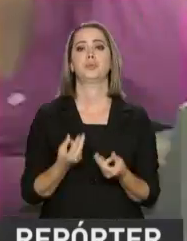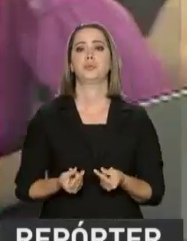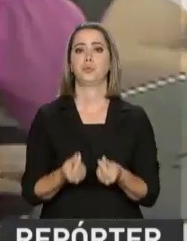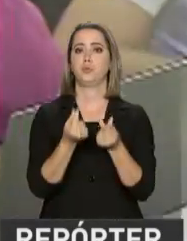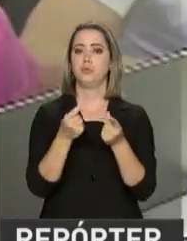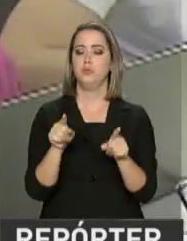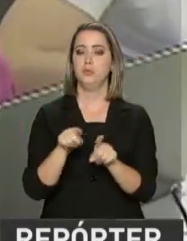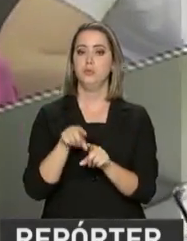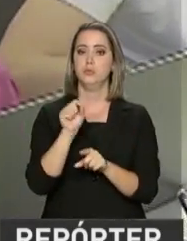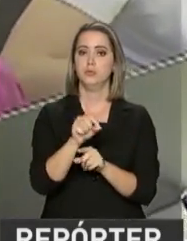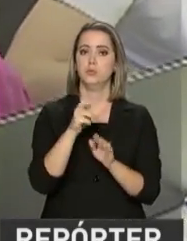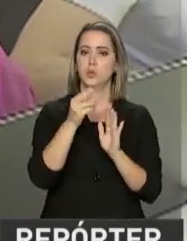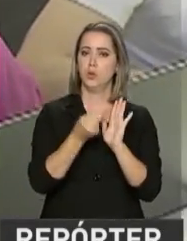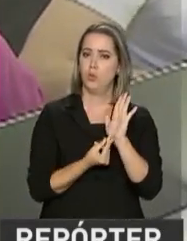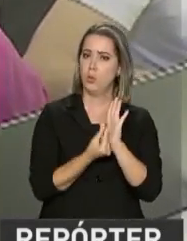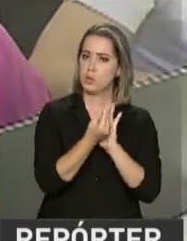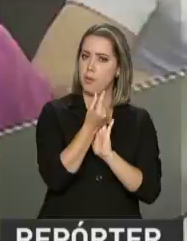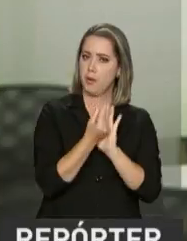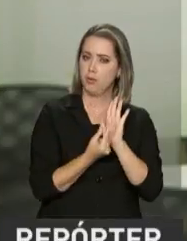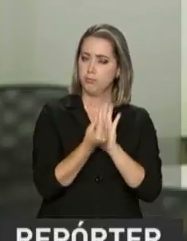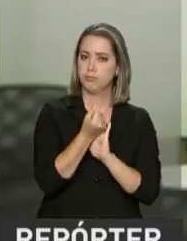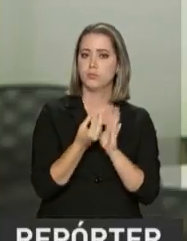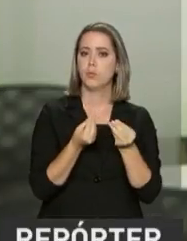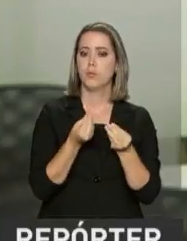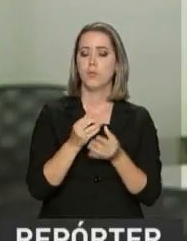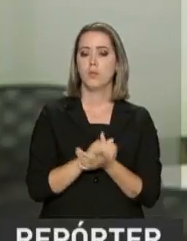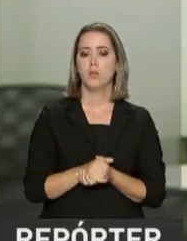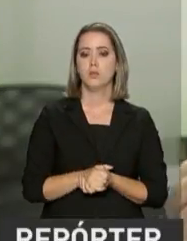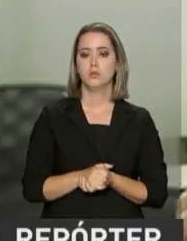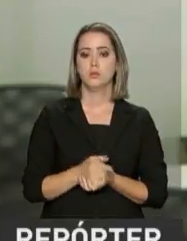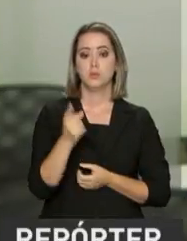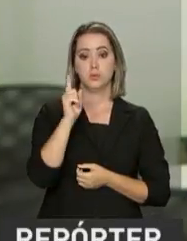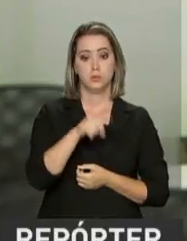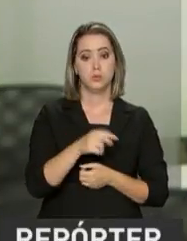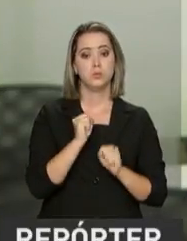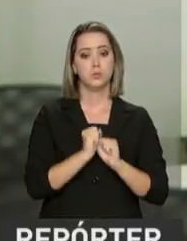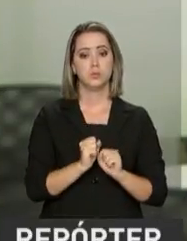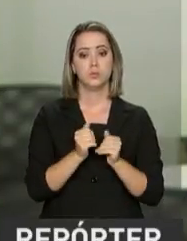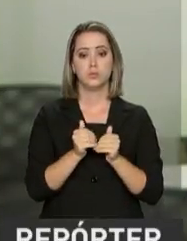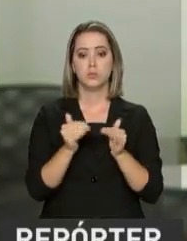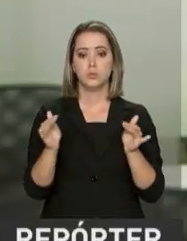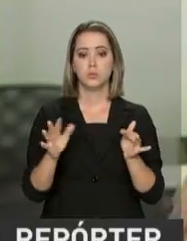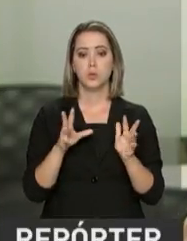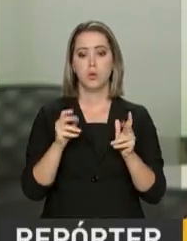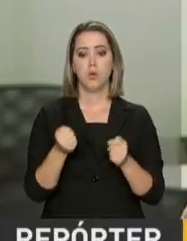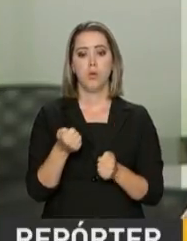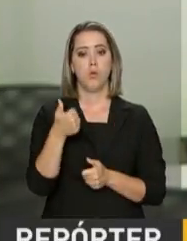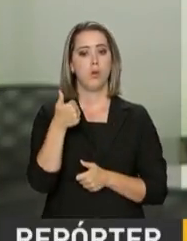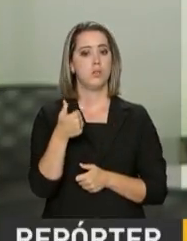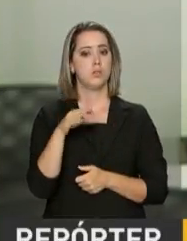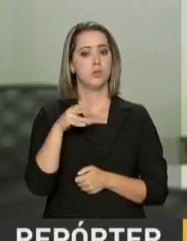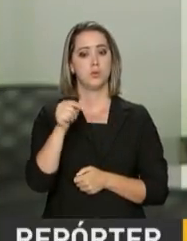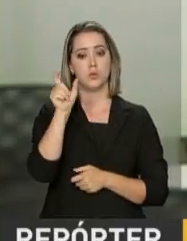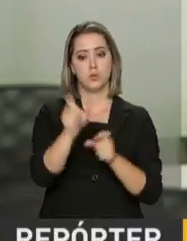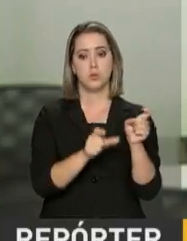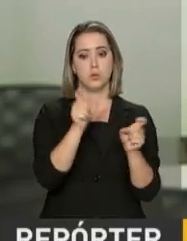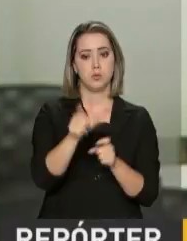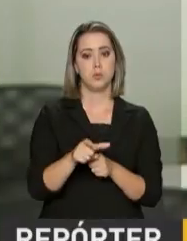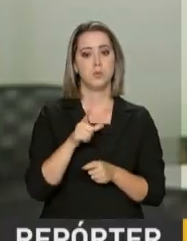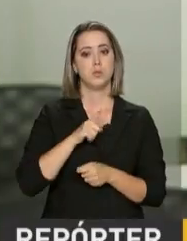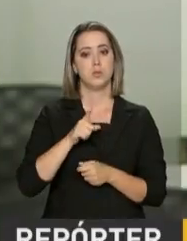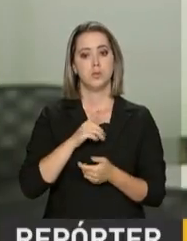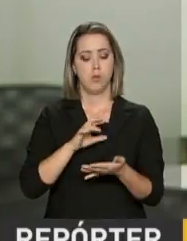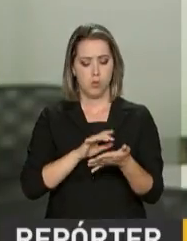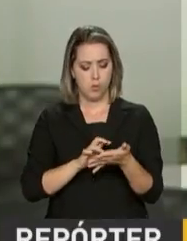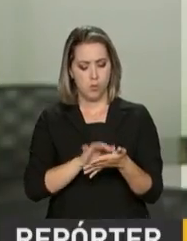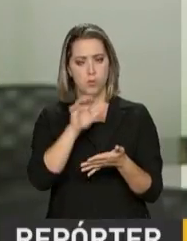serão encaminhados para os celulares das pessoas. Ele é uma mídia com grande abertura, né? Quase todas as pessoas, 97% da população, abre um SMS